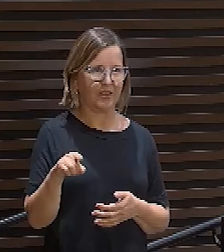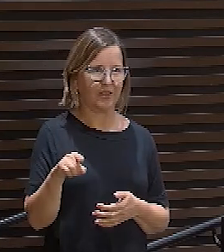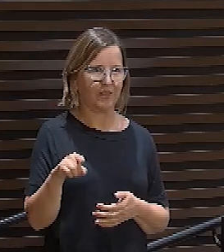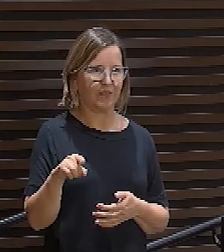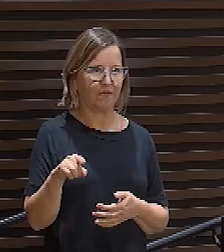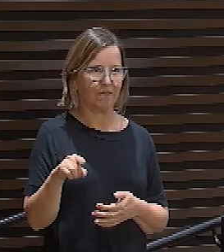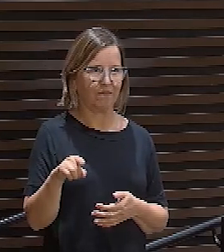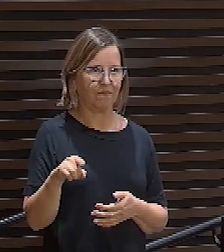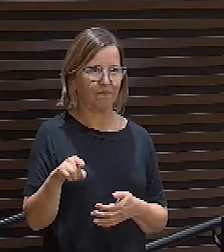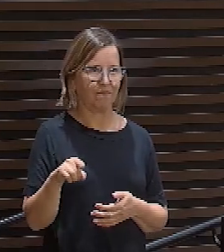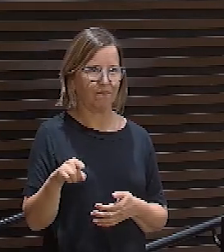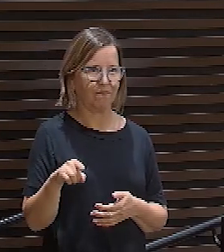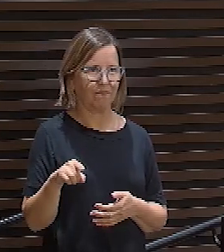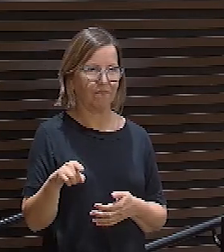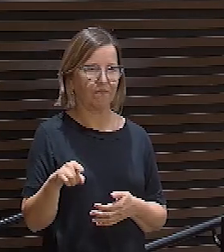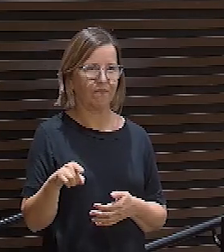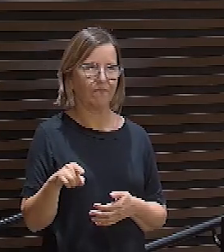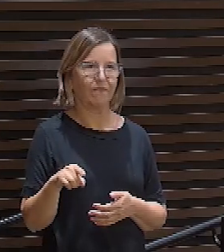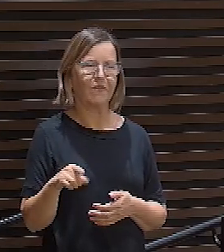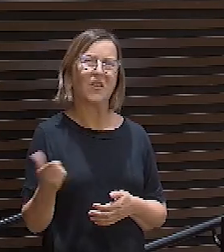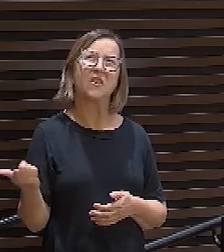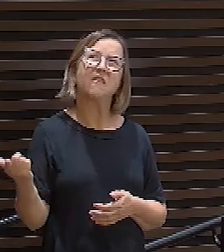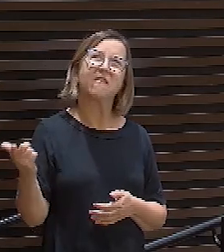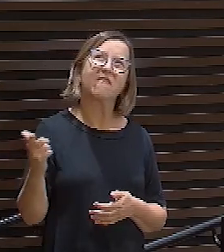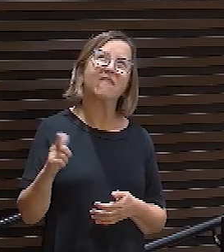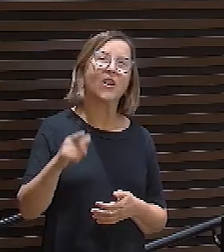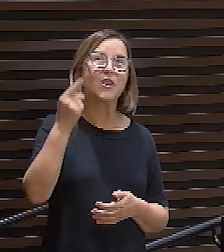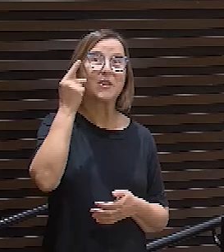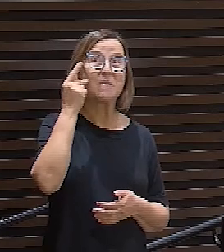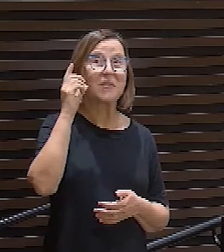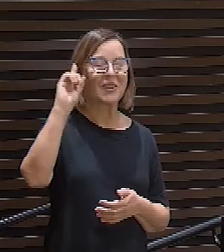Volte-se para o nosso Deus, porque Ele é rico em perdoar.